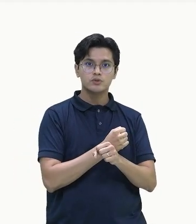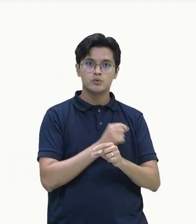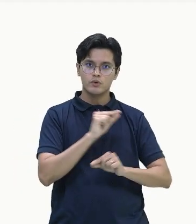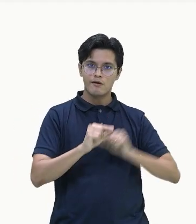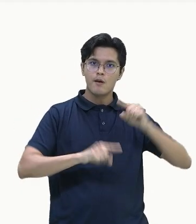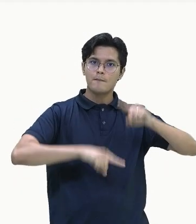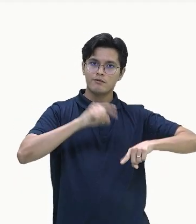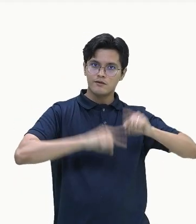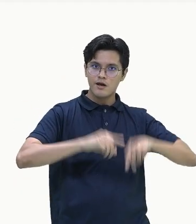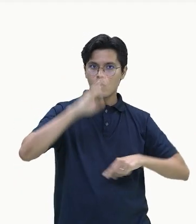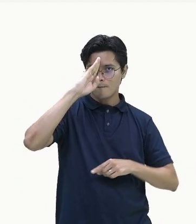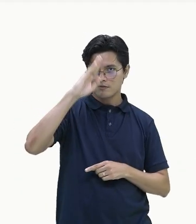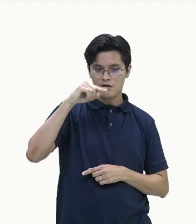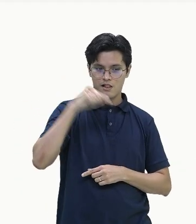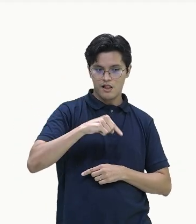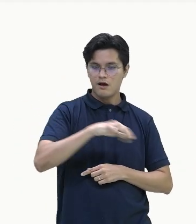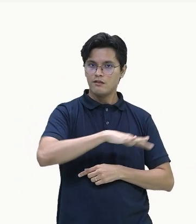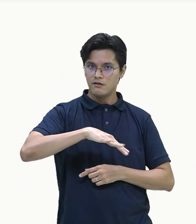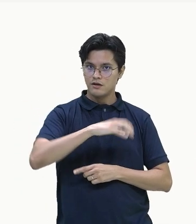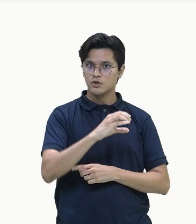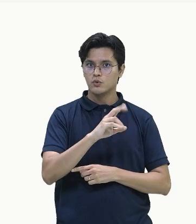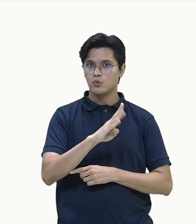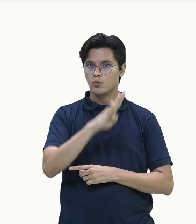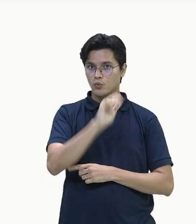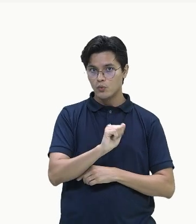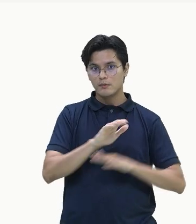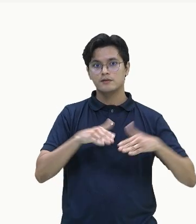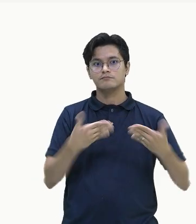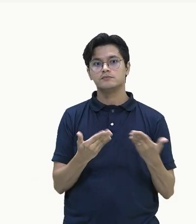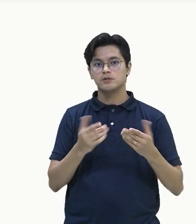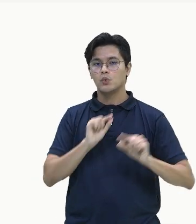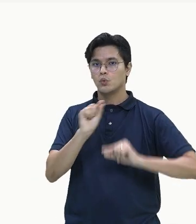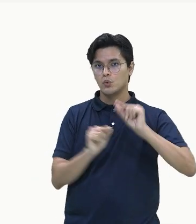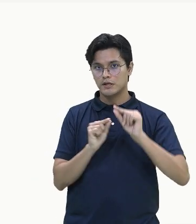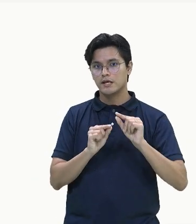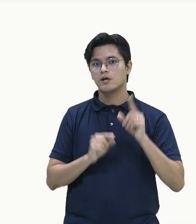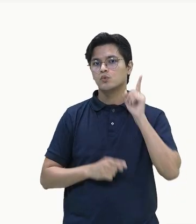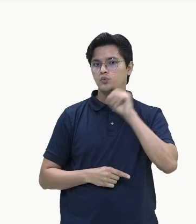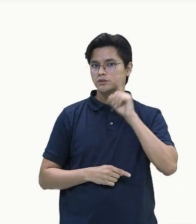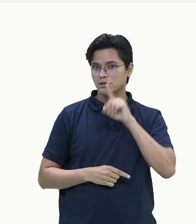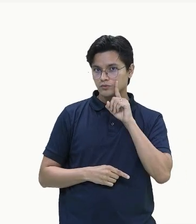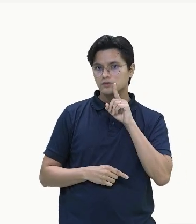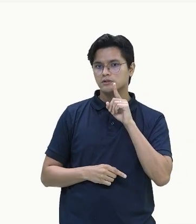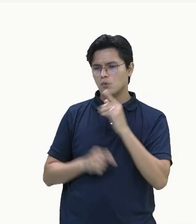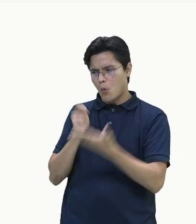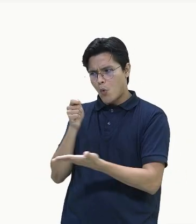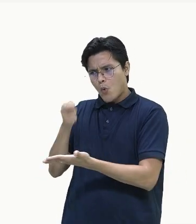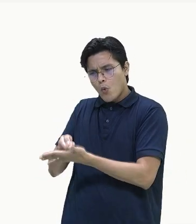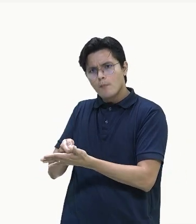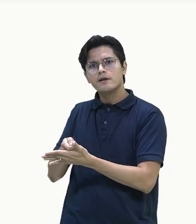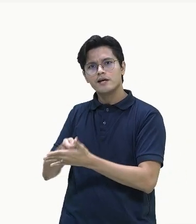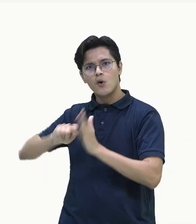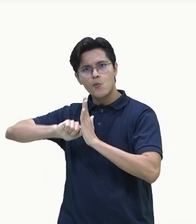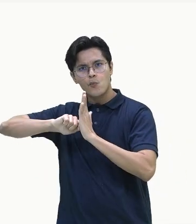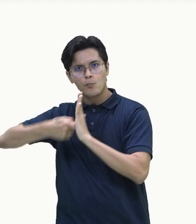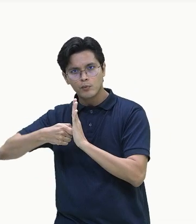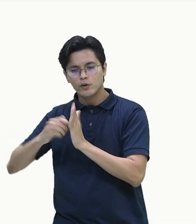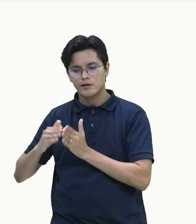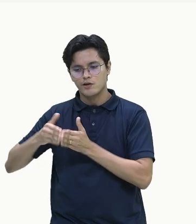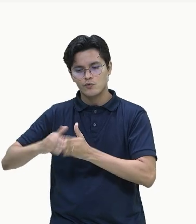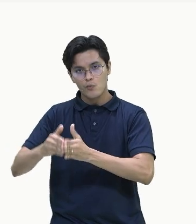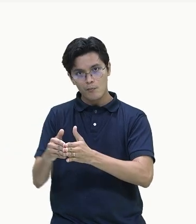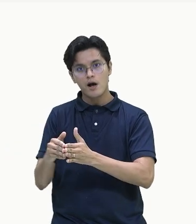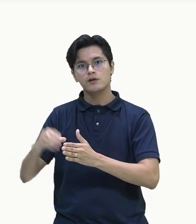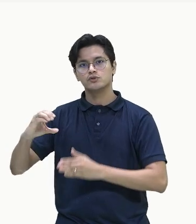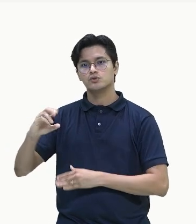coloca um bloqueio naval à ilha para evitar, obviamente, o avanço dos soviéticos, tá? Da União Soviética.